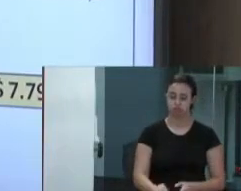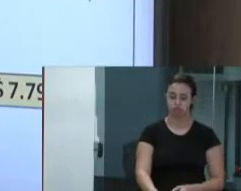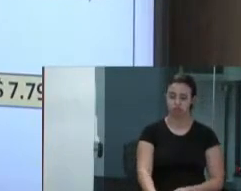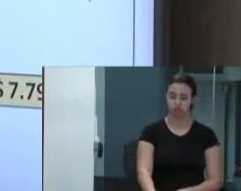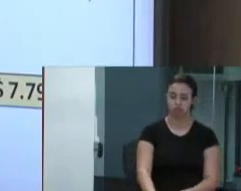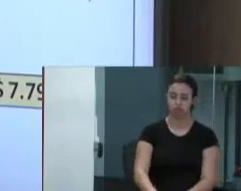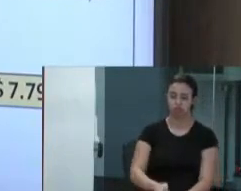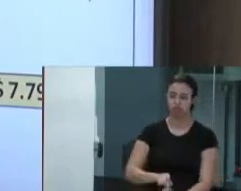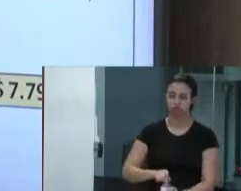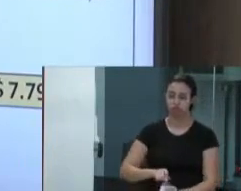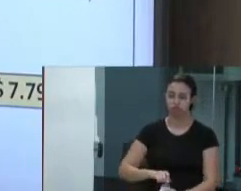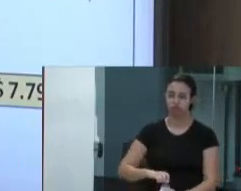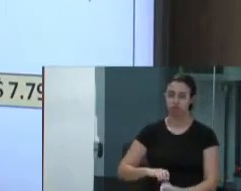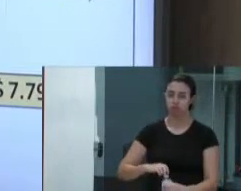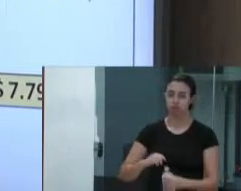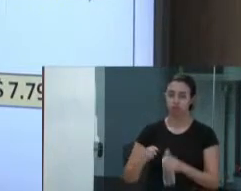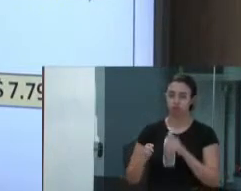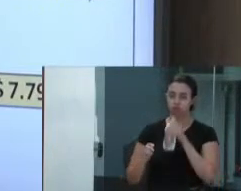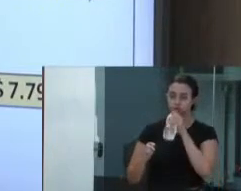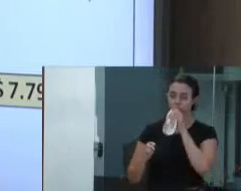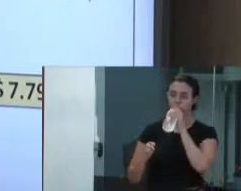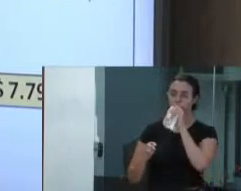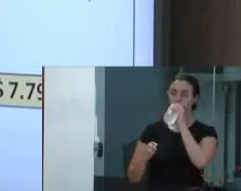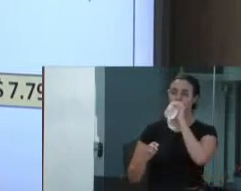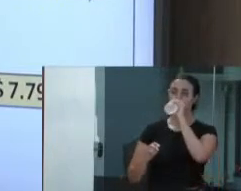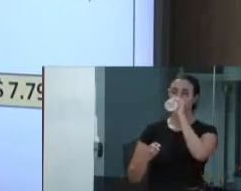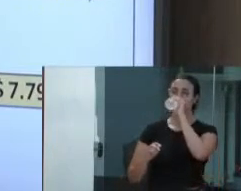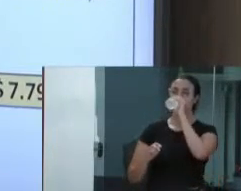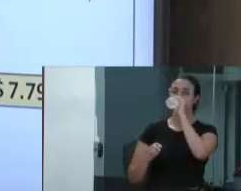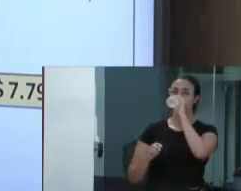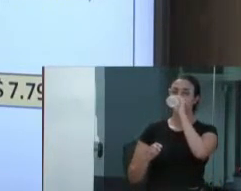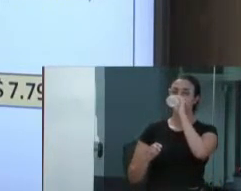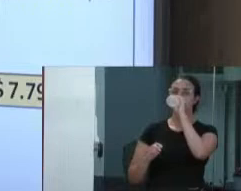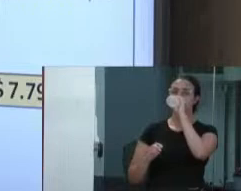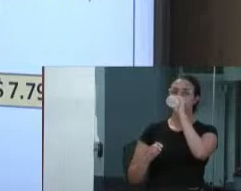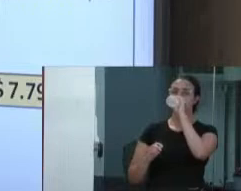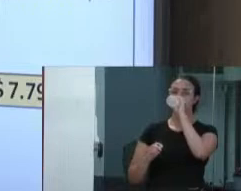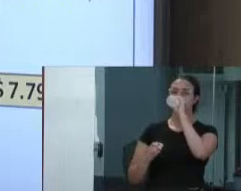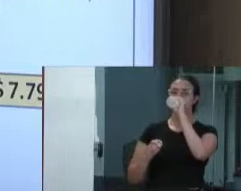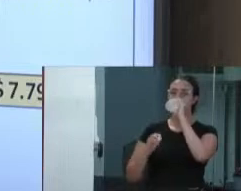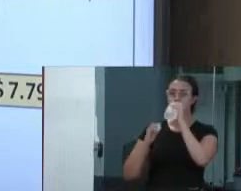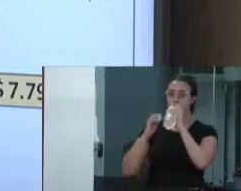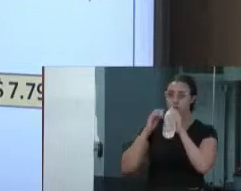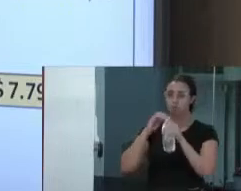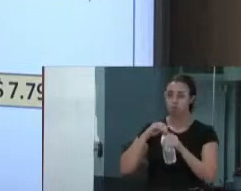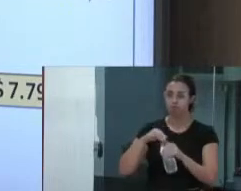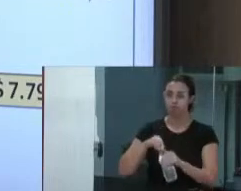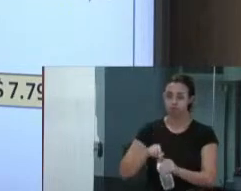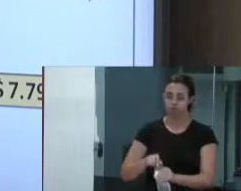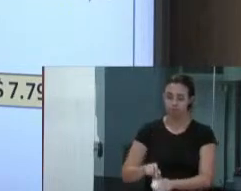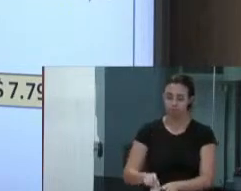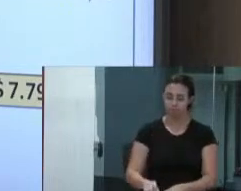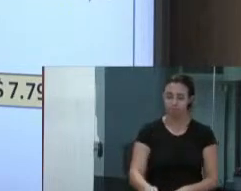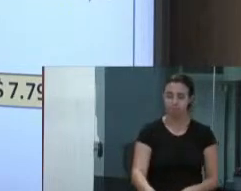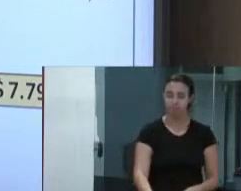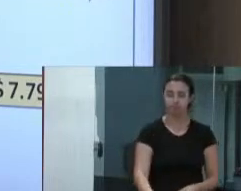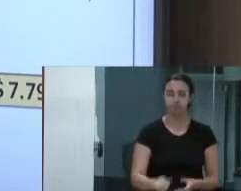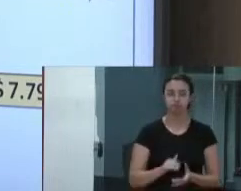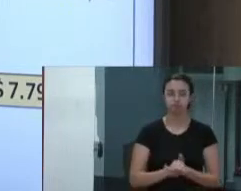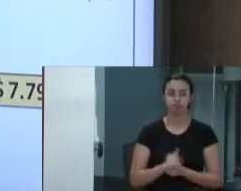Os termos de fomento, né, que tem uma natureza um pouco diferente dos de colaboração, e aí a gente tem esse total de